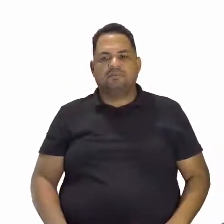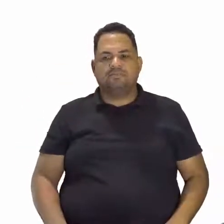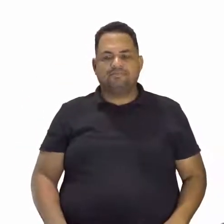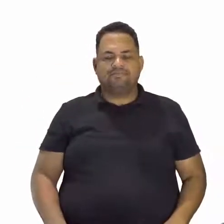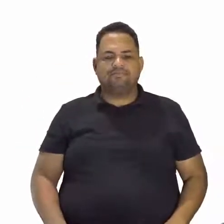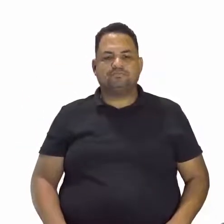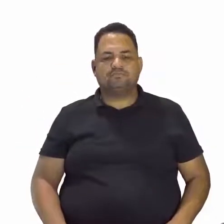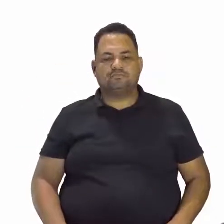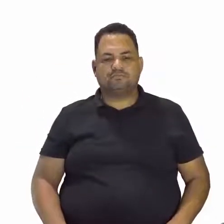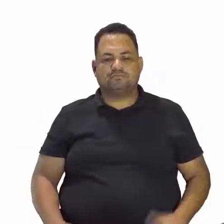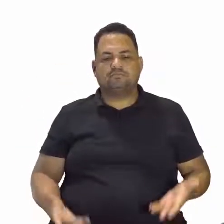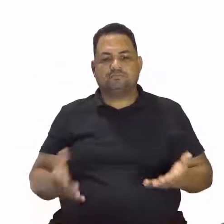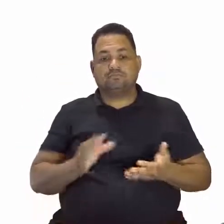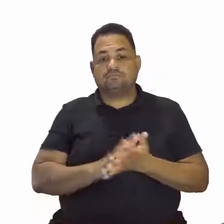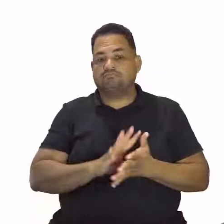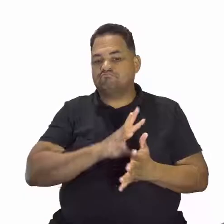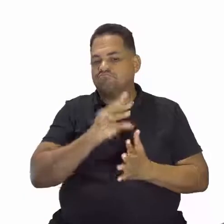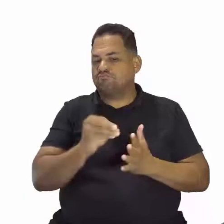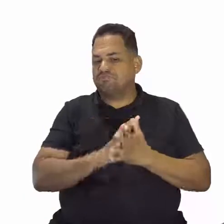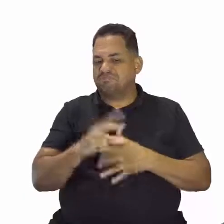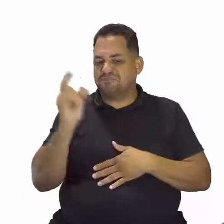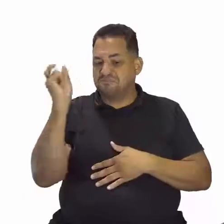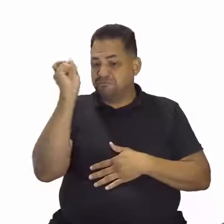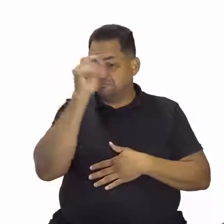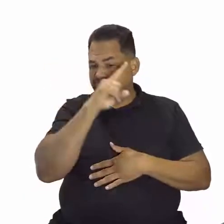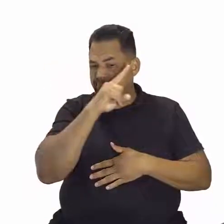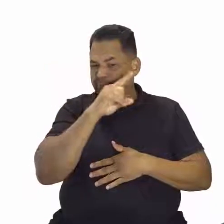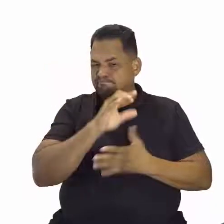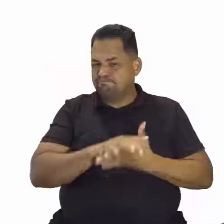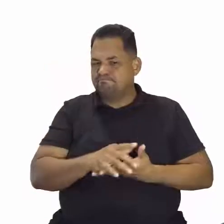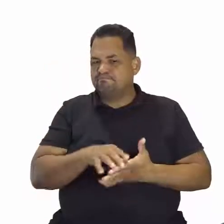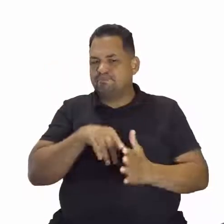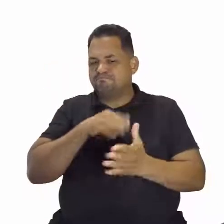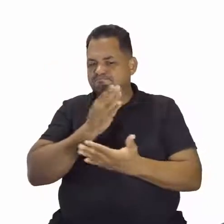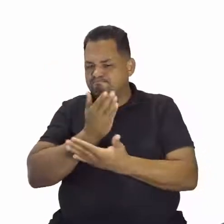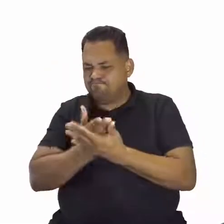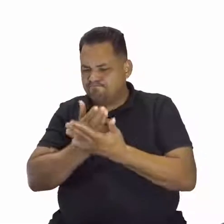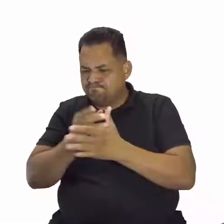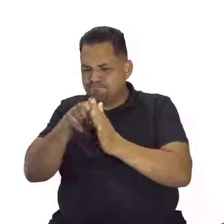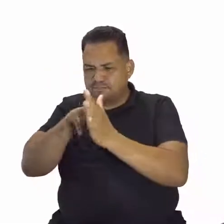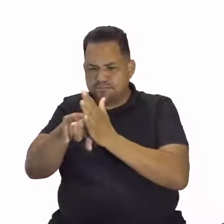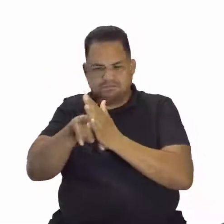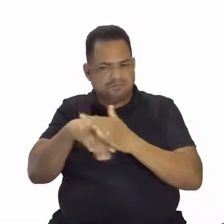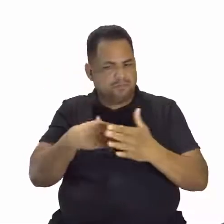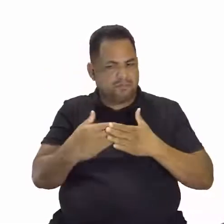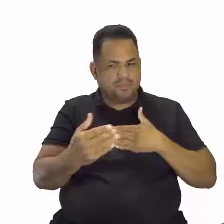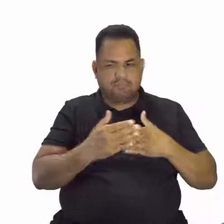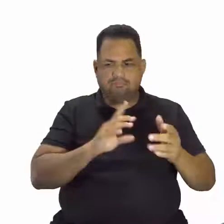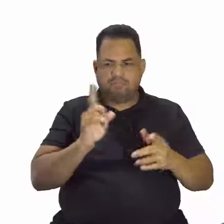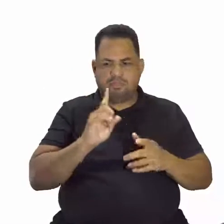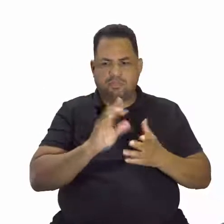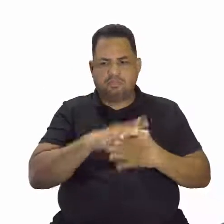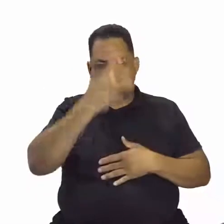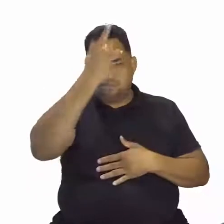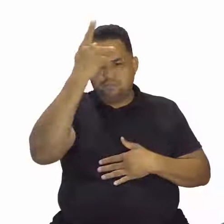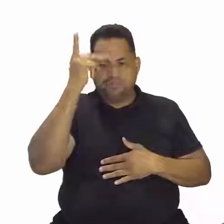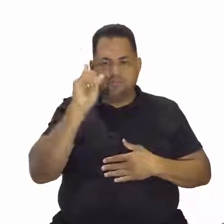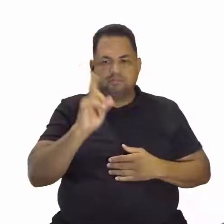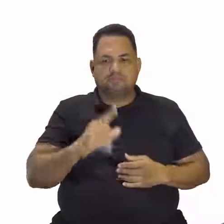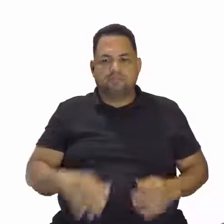região amazônica não é brincadeira, não. Estudar a Amazônia, gente, não é para qualquer um. Não é para qualquer um, não. É